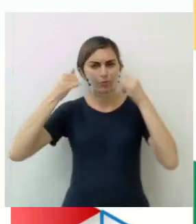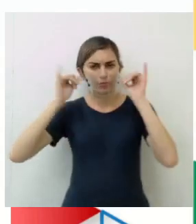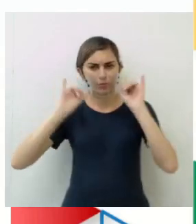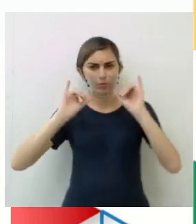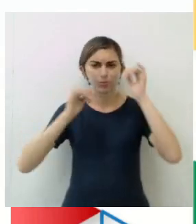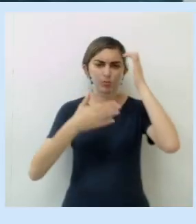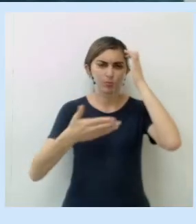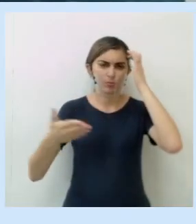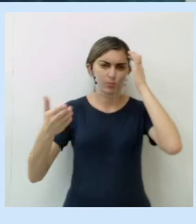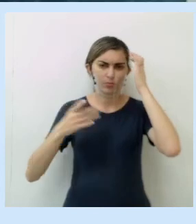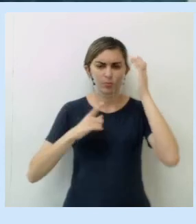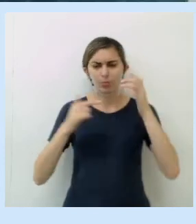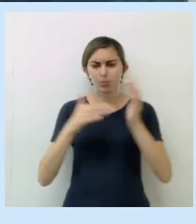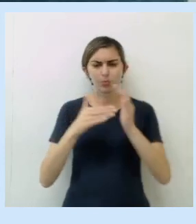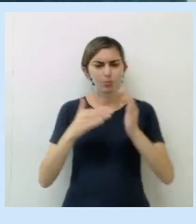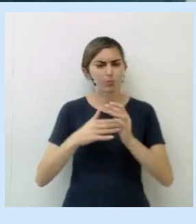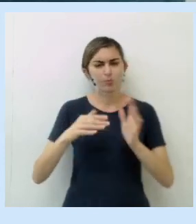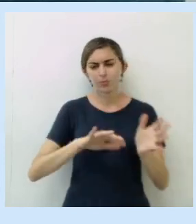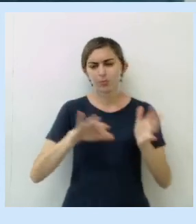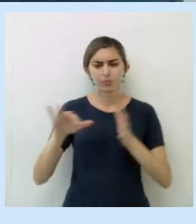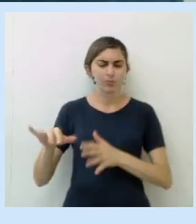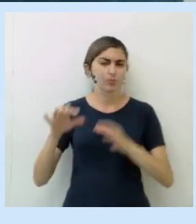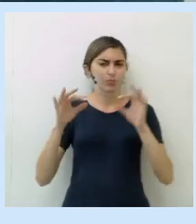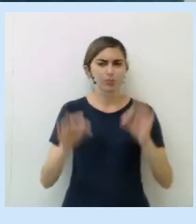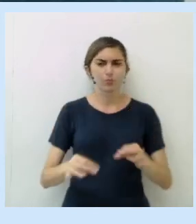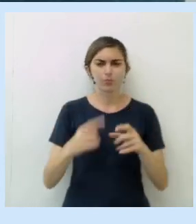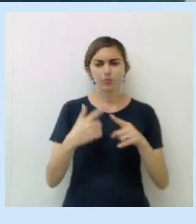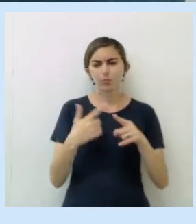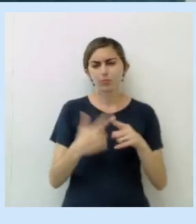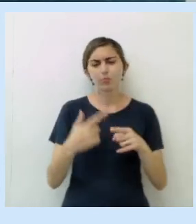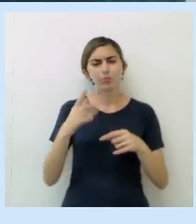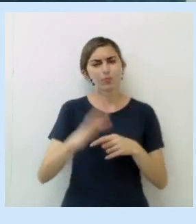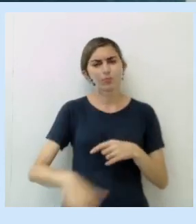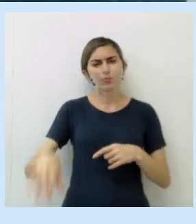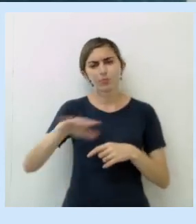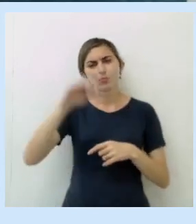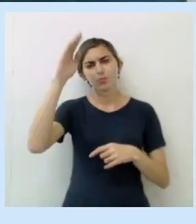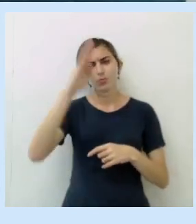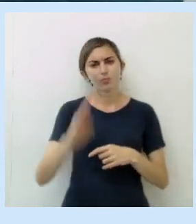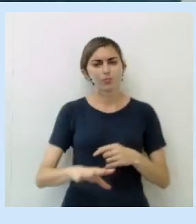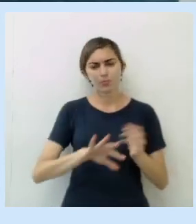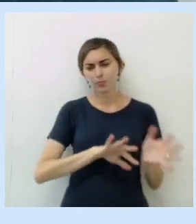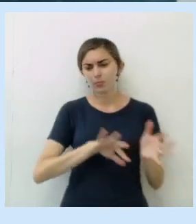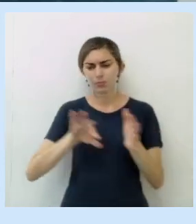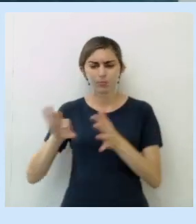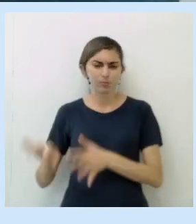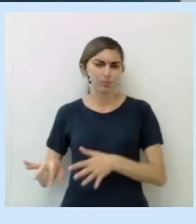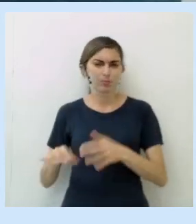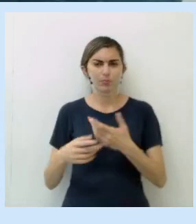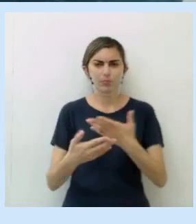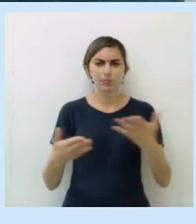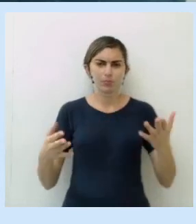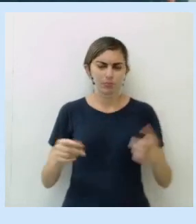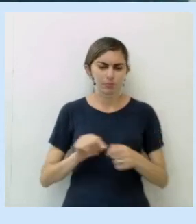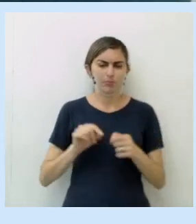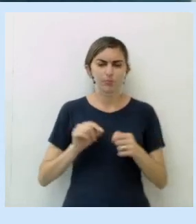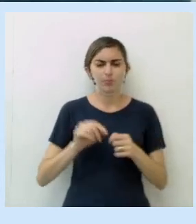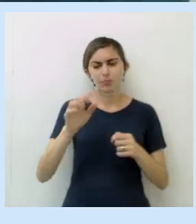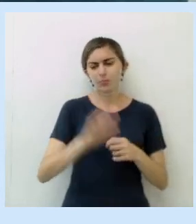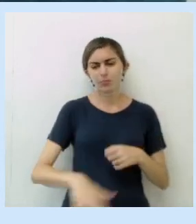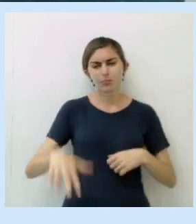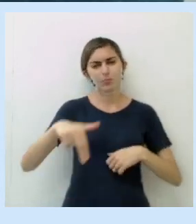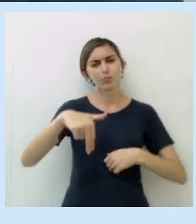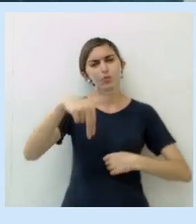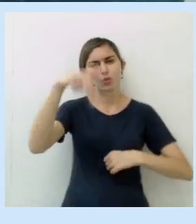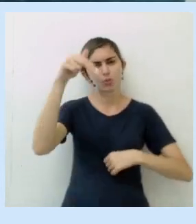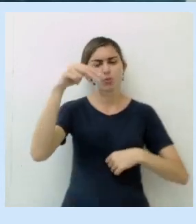estão em última parte justamente porque é uma área do Brasil mais reservada, né? Então naquela parte ali da região